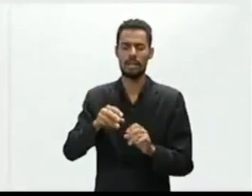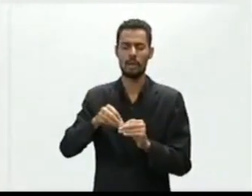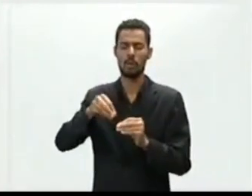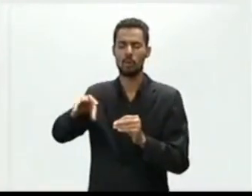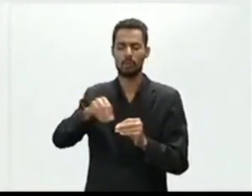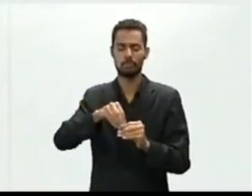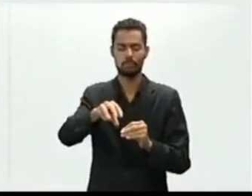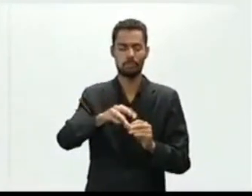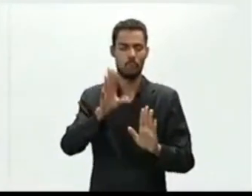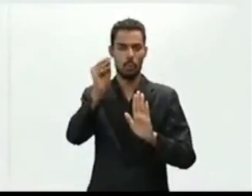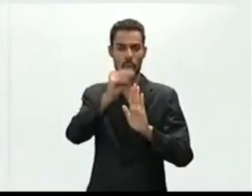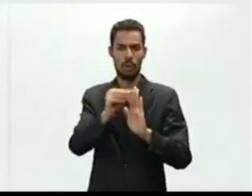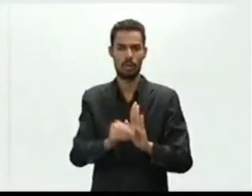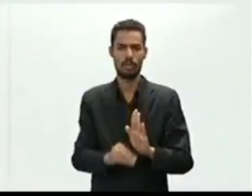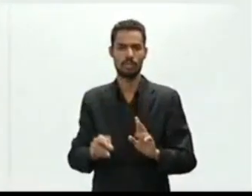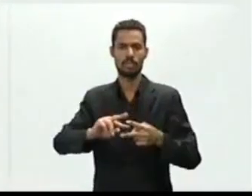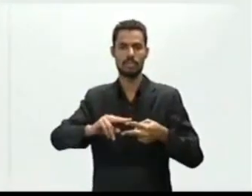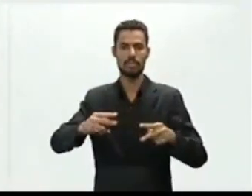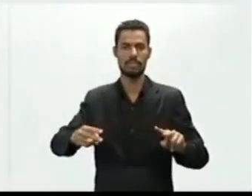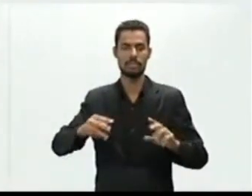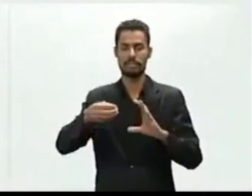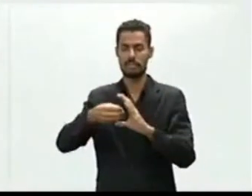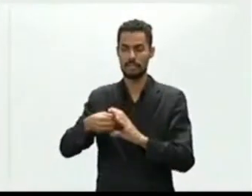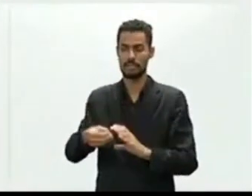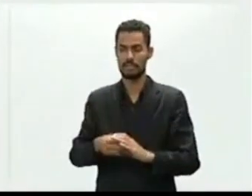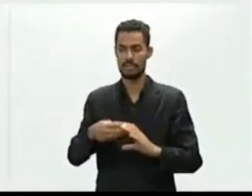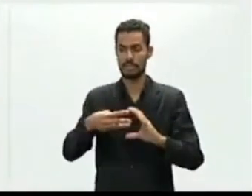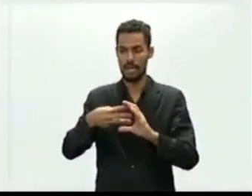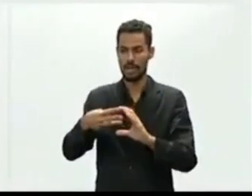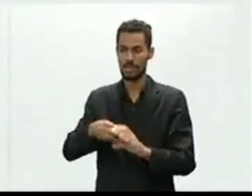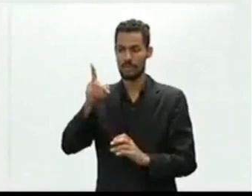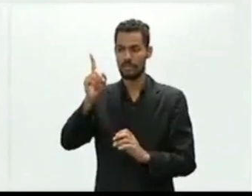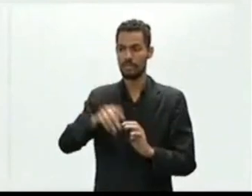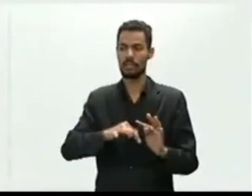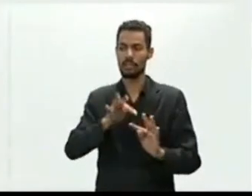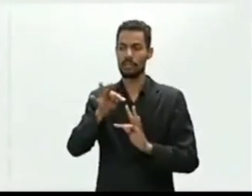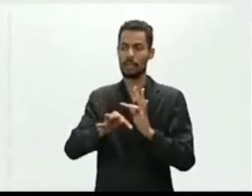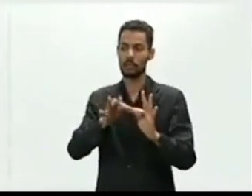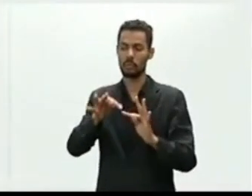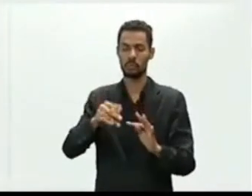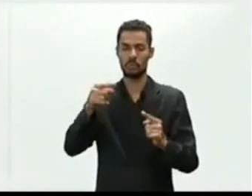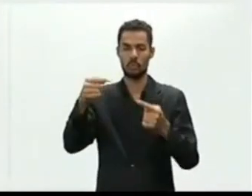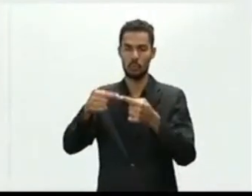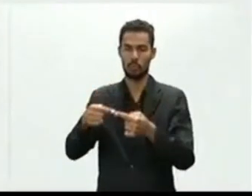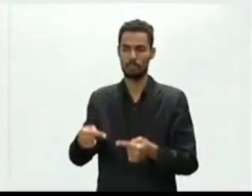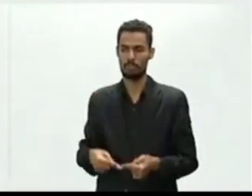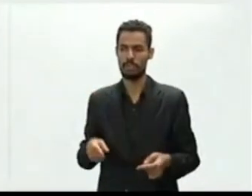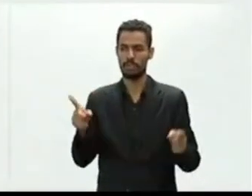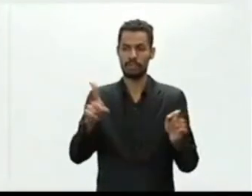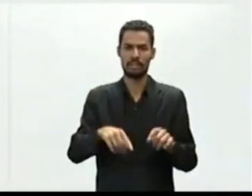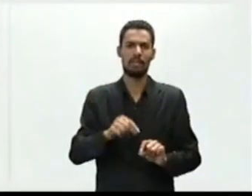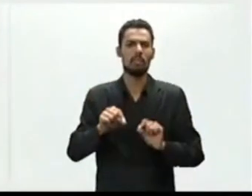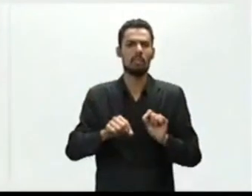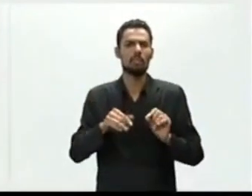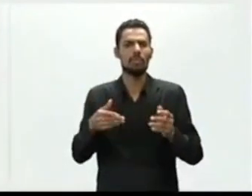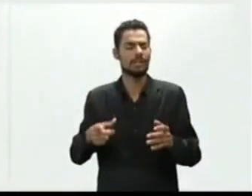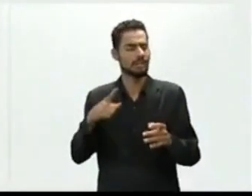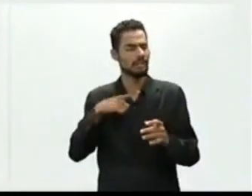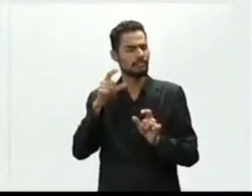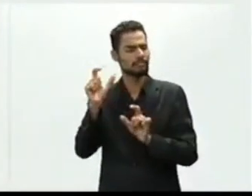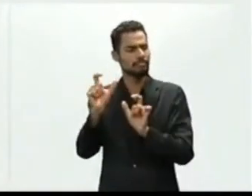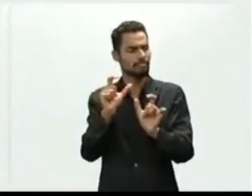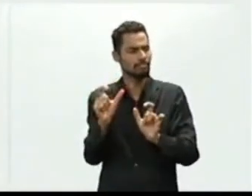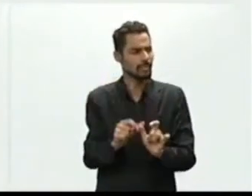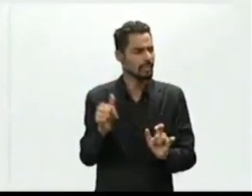DNA, inserir DNA nas células, tudo isso é o que a gente chama de tecnologia do DNA recombinante. Que é isso, é trabalhar com esses fragmentos